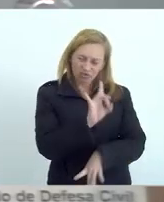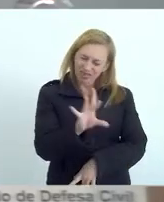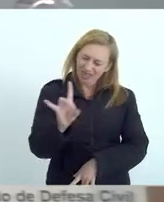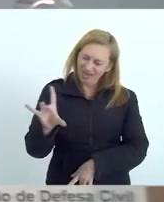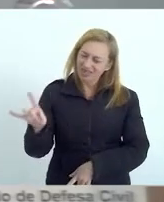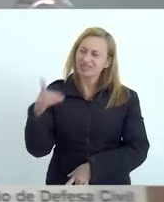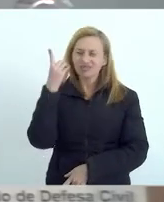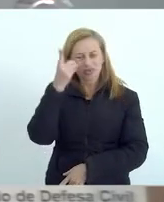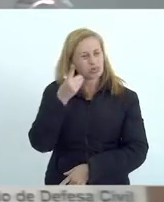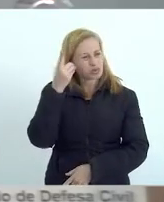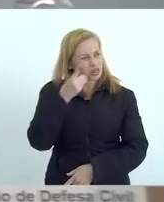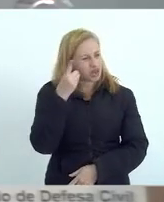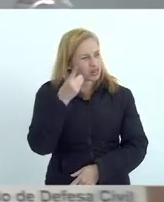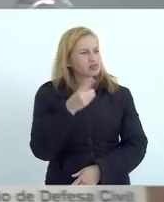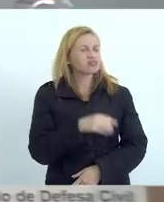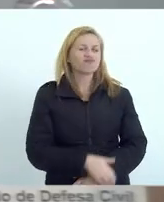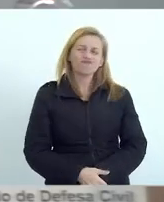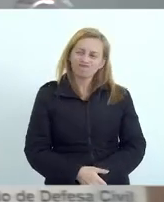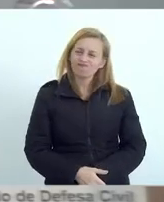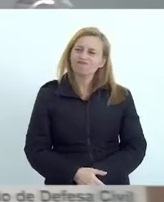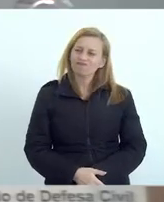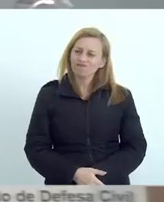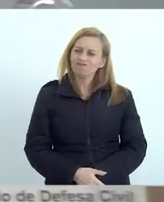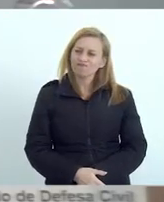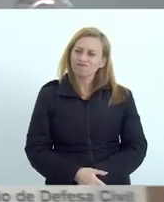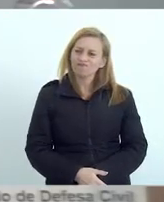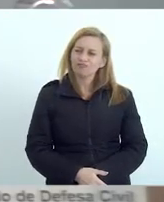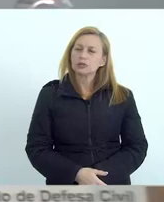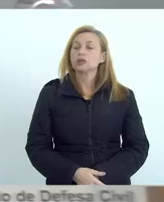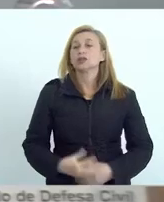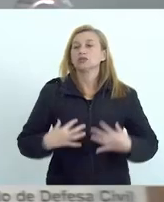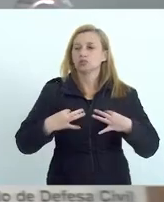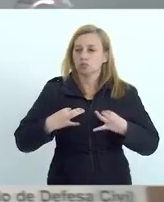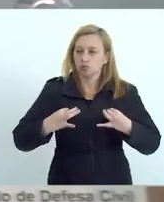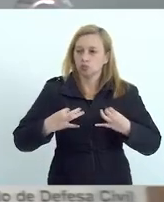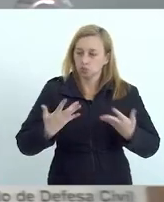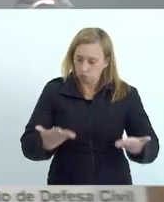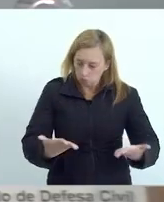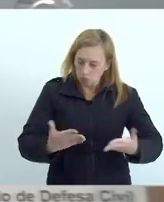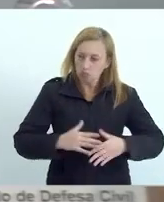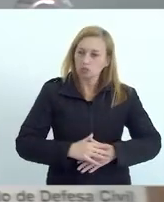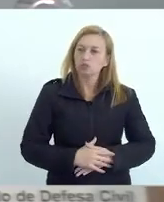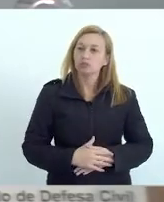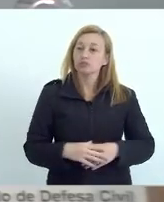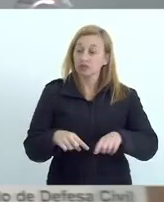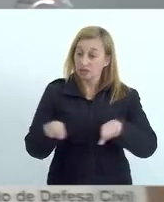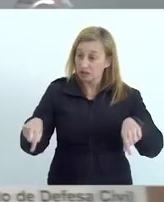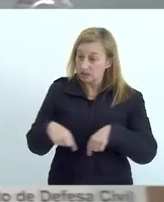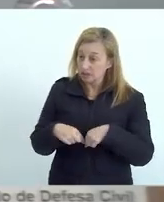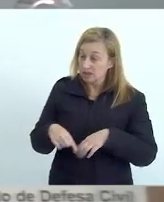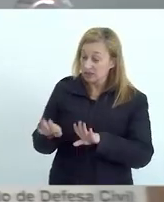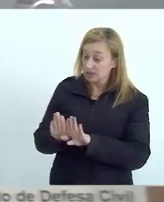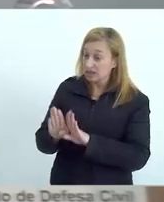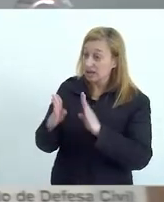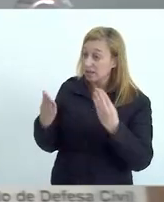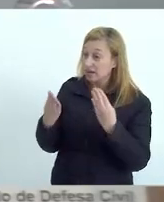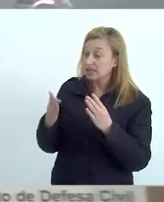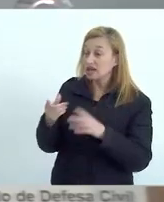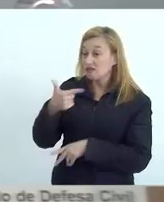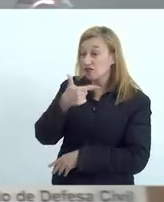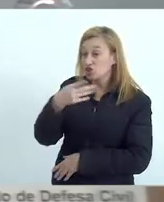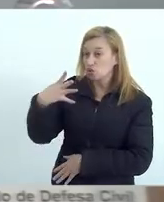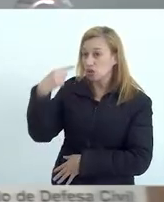cada Deputado respeito mandato de cada Deputado e estou à disposição o meu gabinete está aberto 24